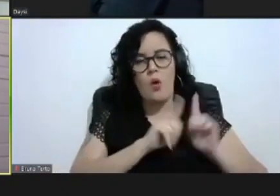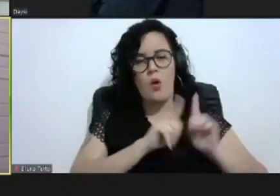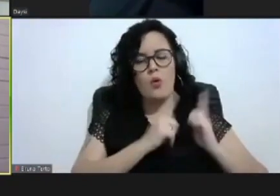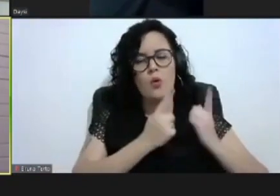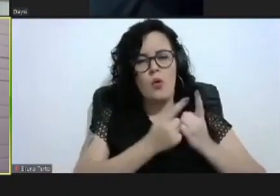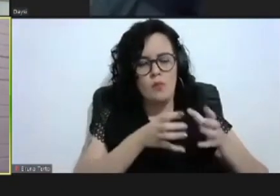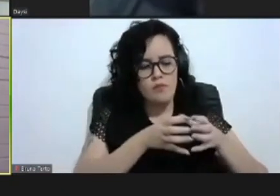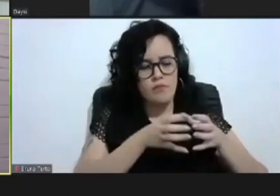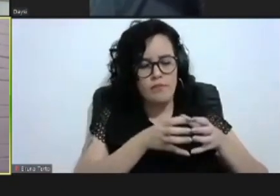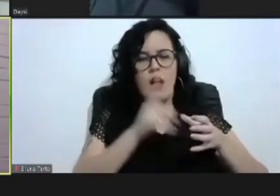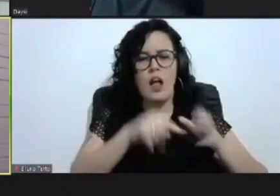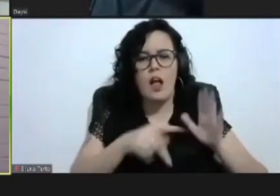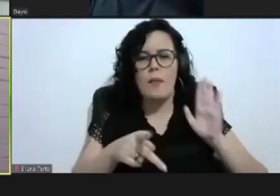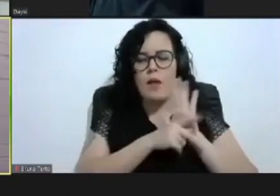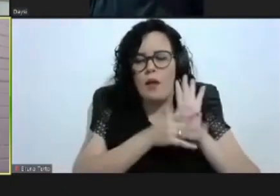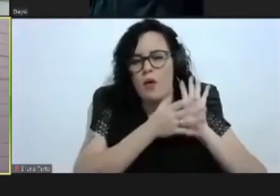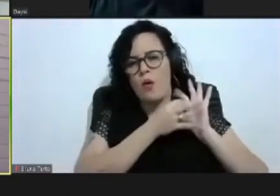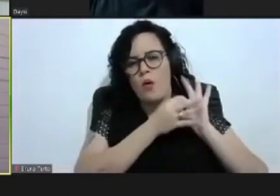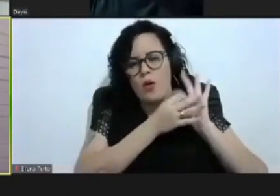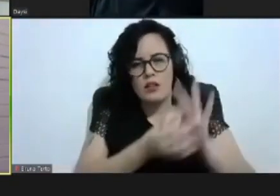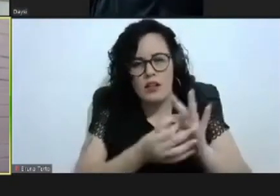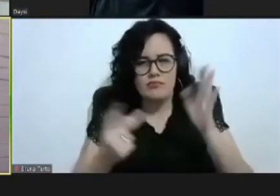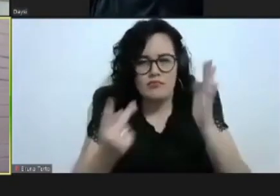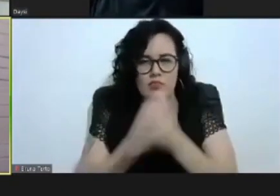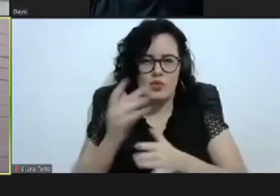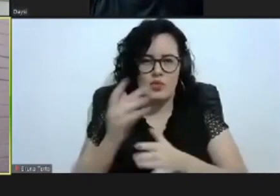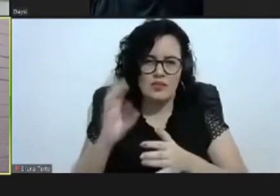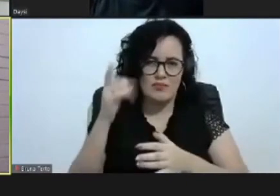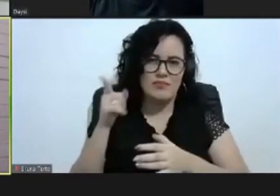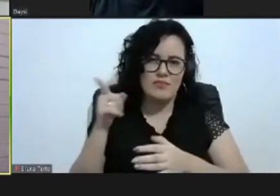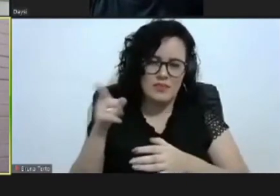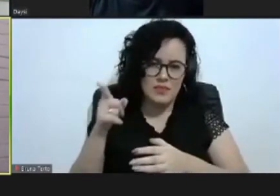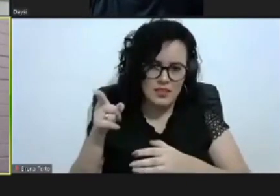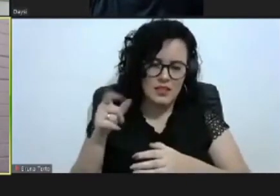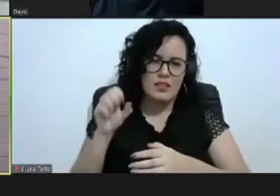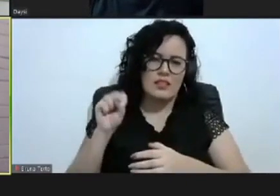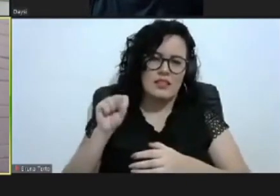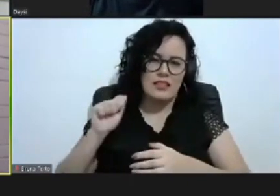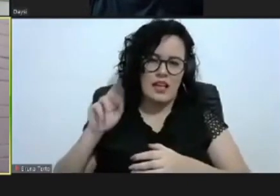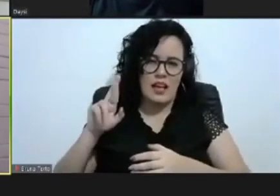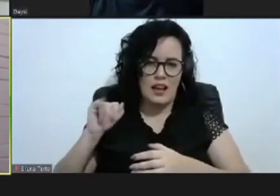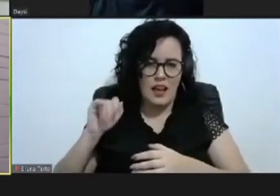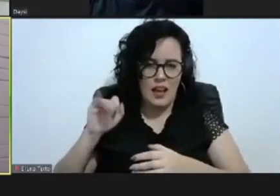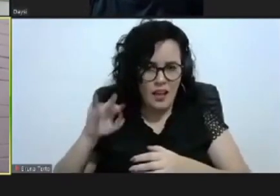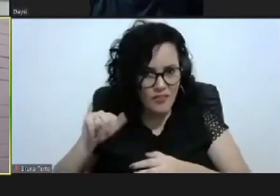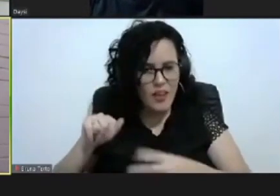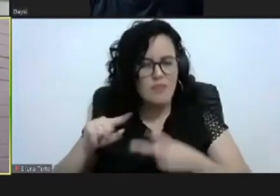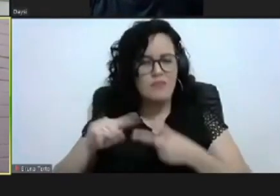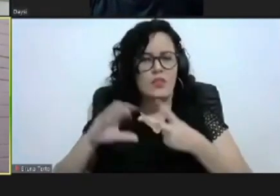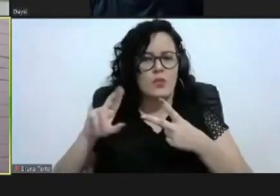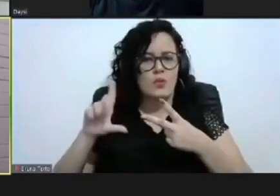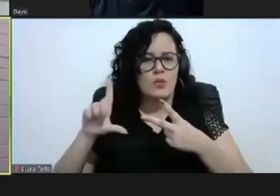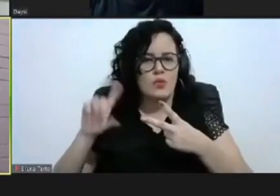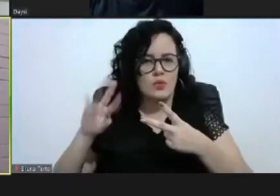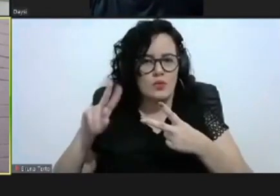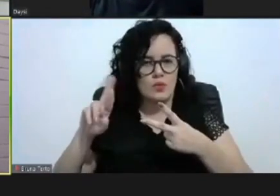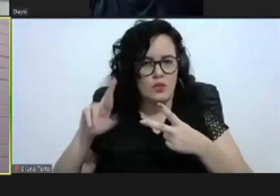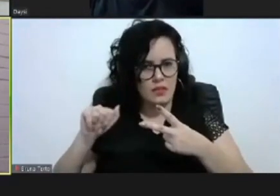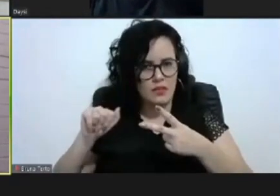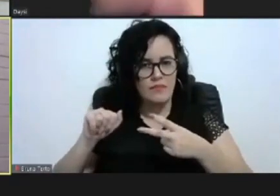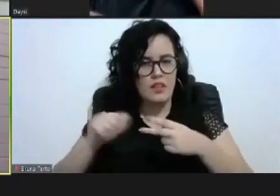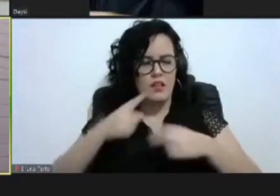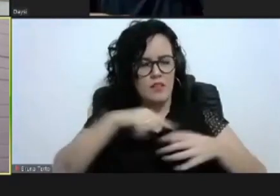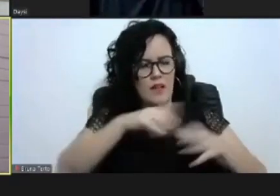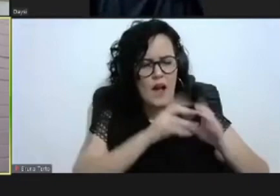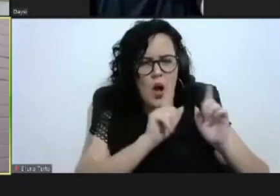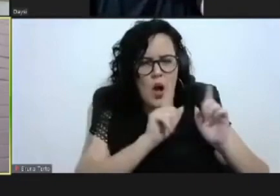nesse contexto de quando teve a recuperação judicial das duas grandes redes. A gente criou um grupo, que era um grupo muito pequeno